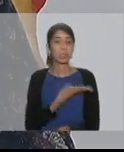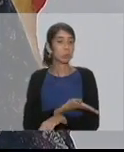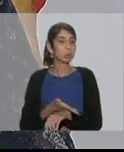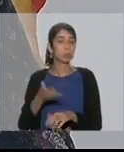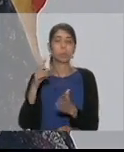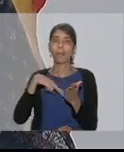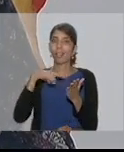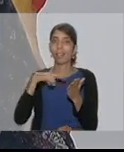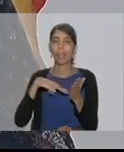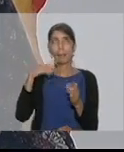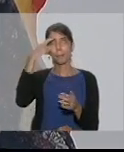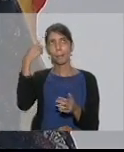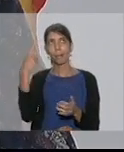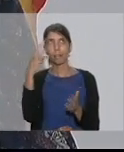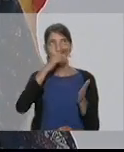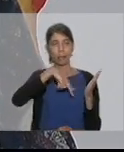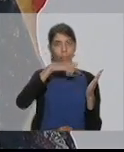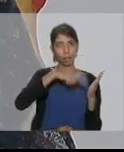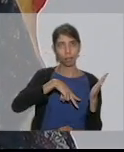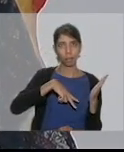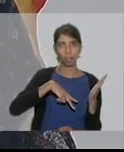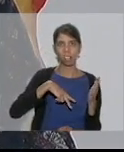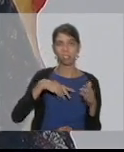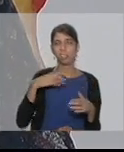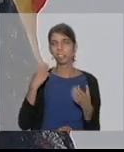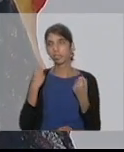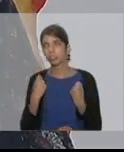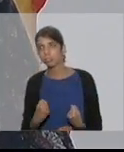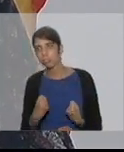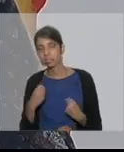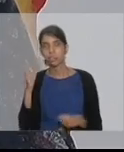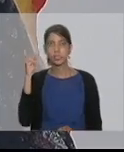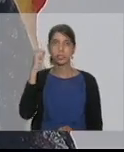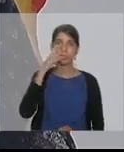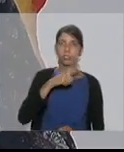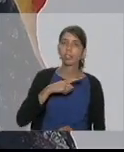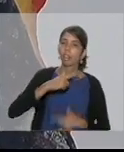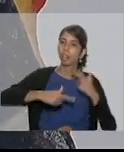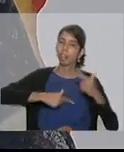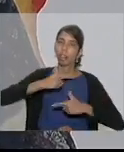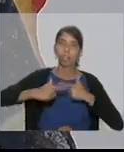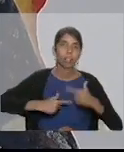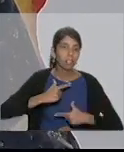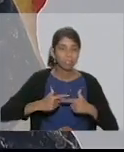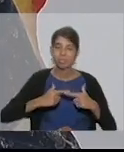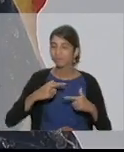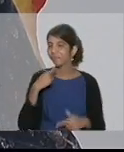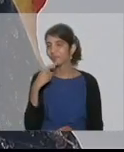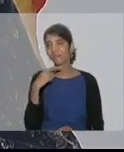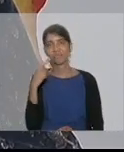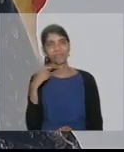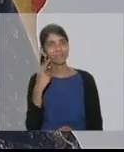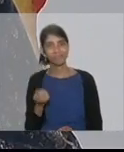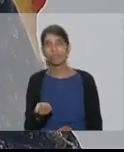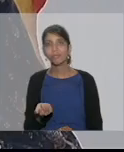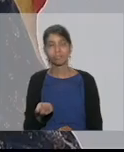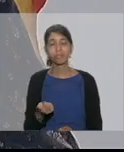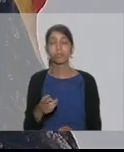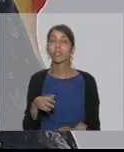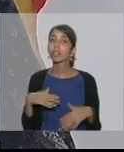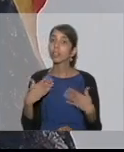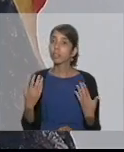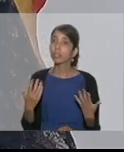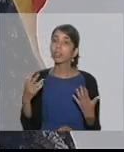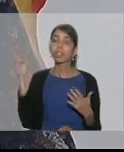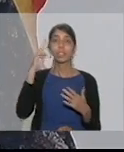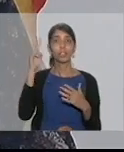você associar a leitura a algo penoso, algo trabalhoso, você não cria esse laço, entende? E